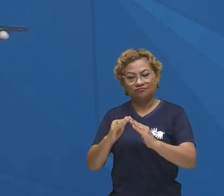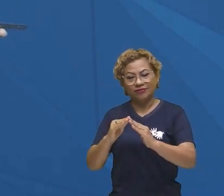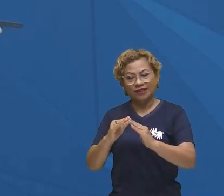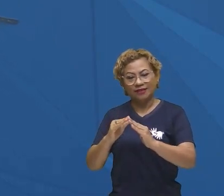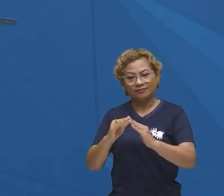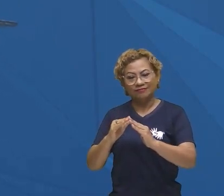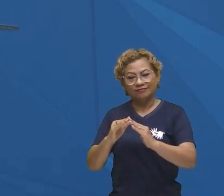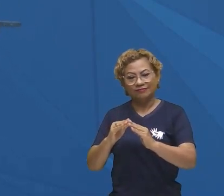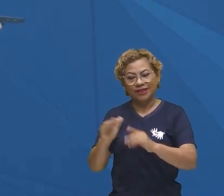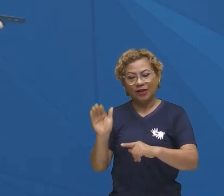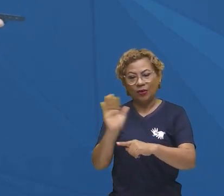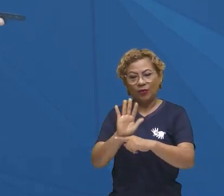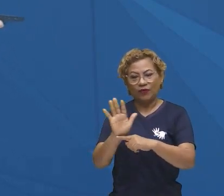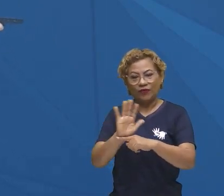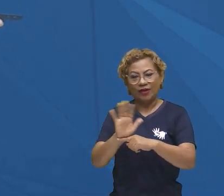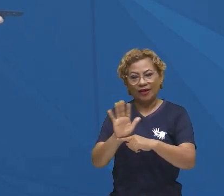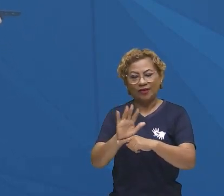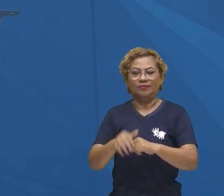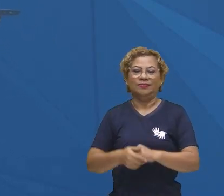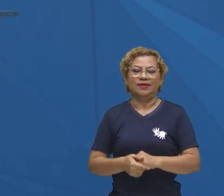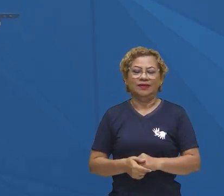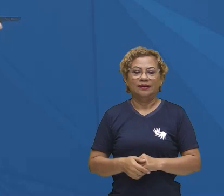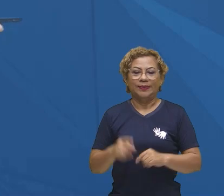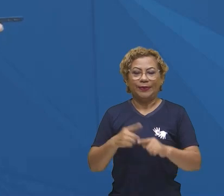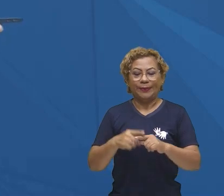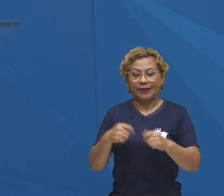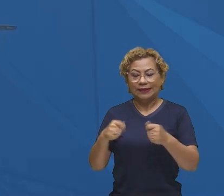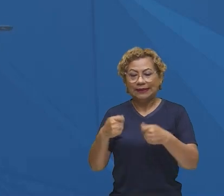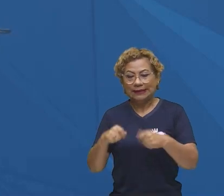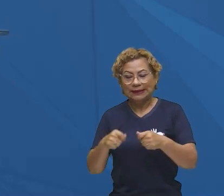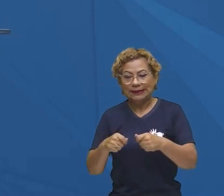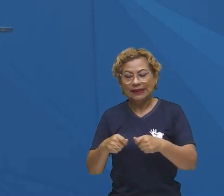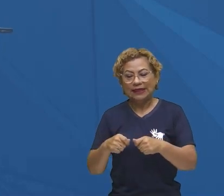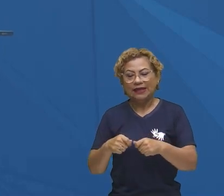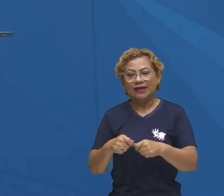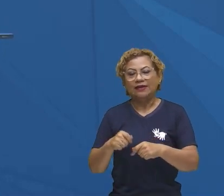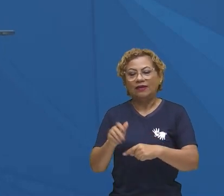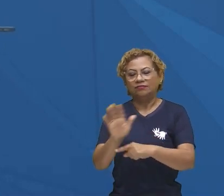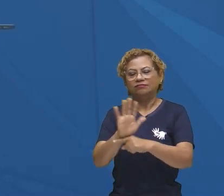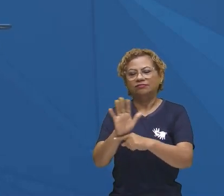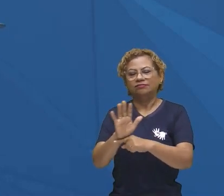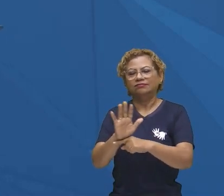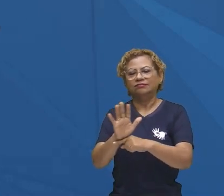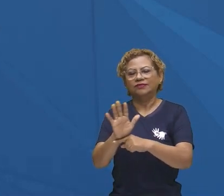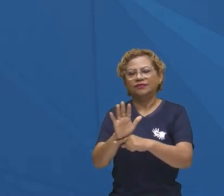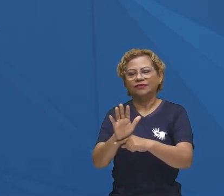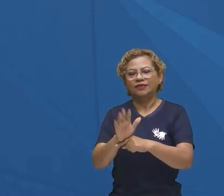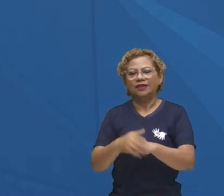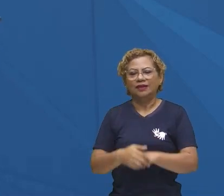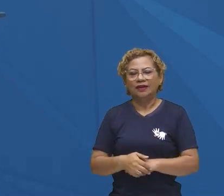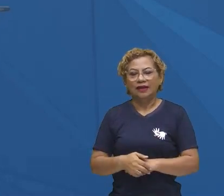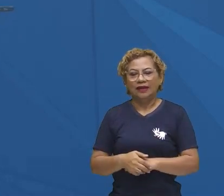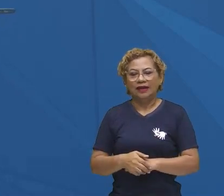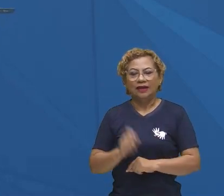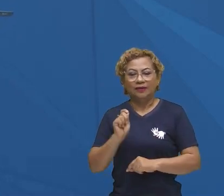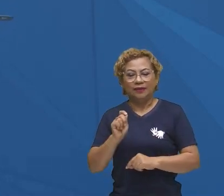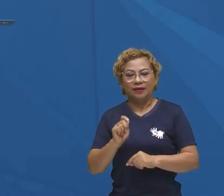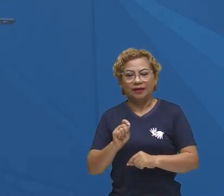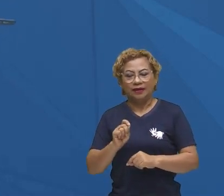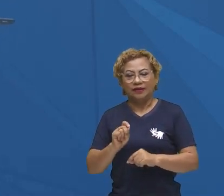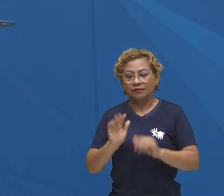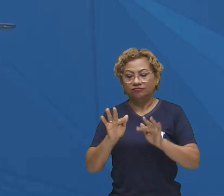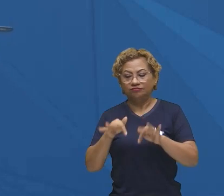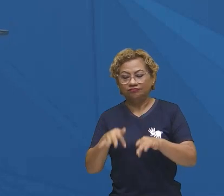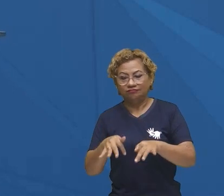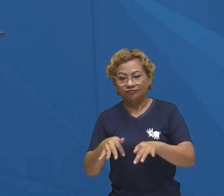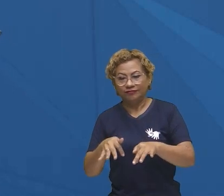que estar rebobinada, né? Porque se ela não tivesse rebobinada, aí a gente pagava uma taxa. E a maioria das vezes eu deixava para alugar